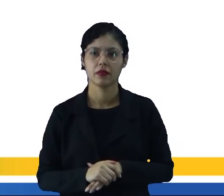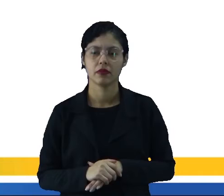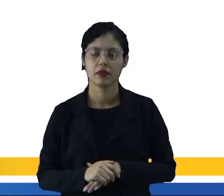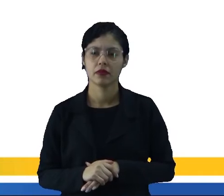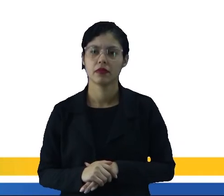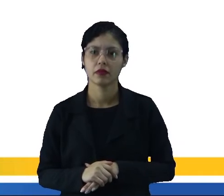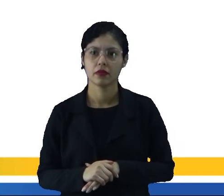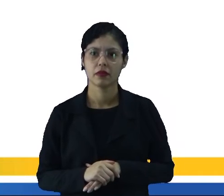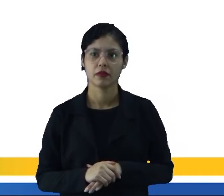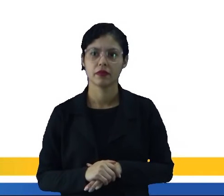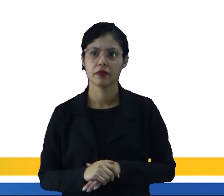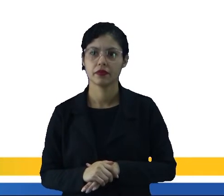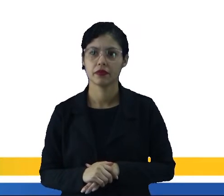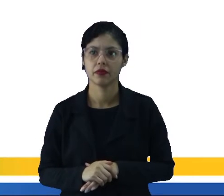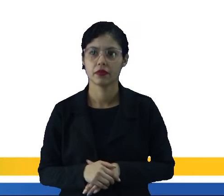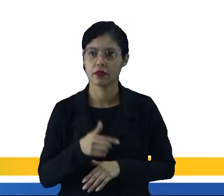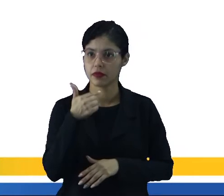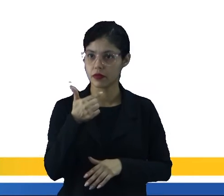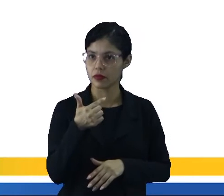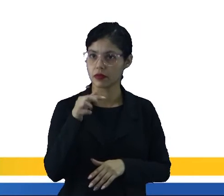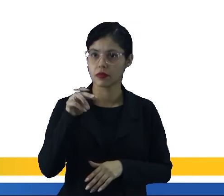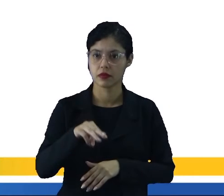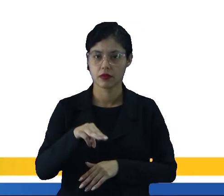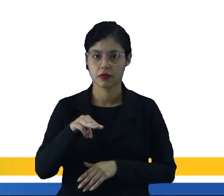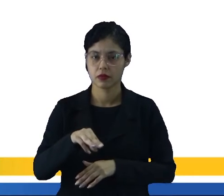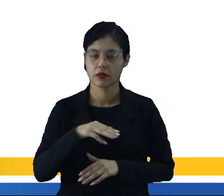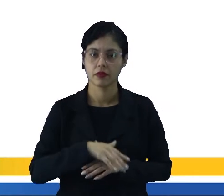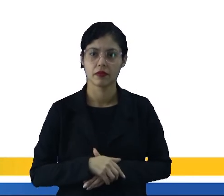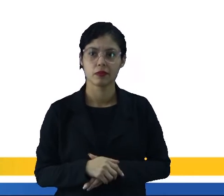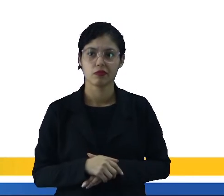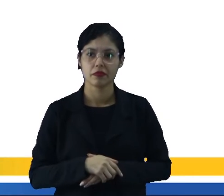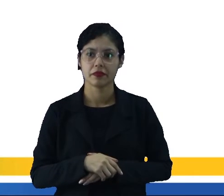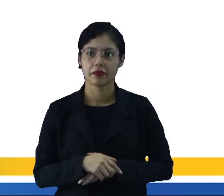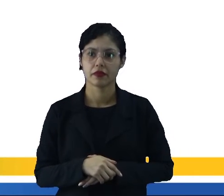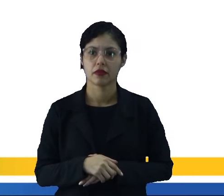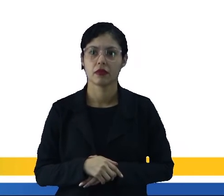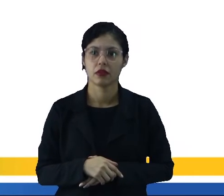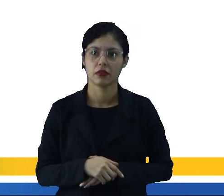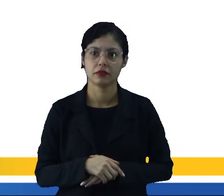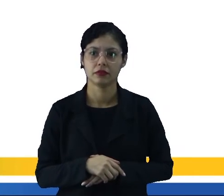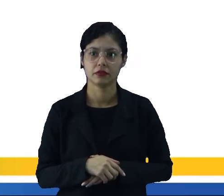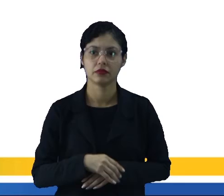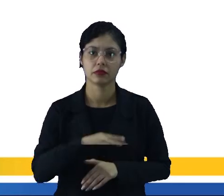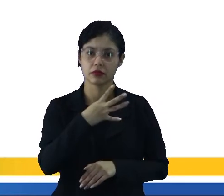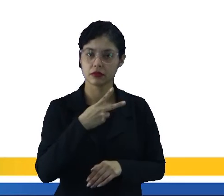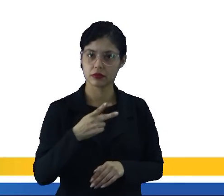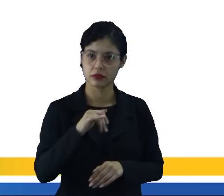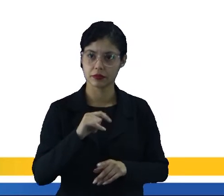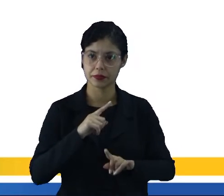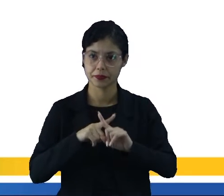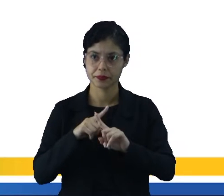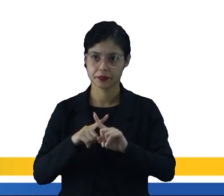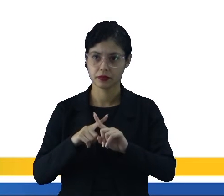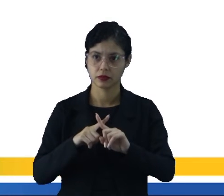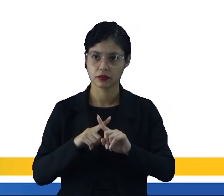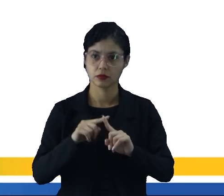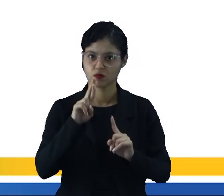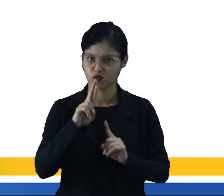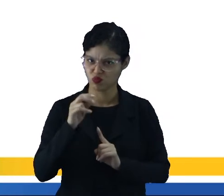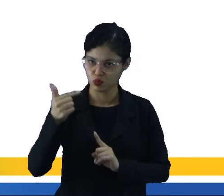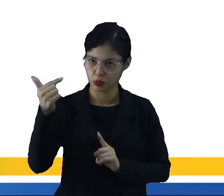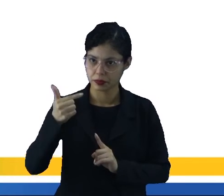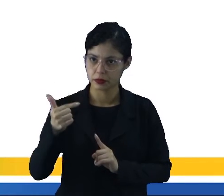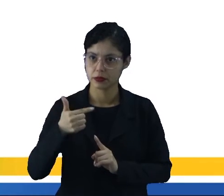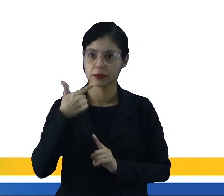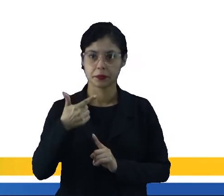e o raio é igual a quanto 2 4 P que multiplica né R Ao